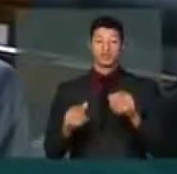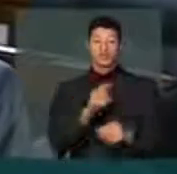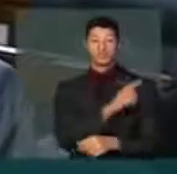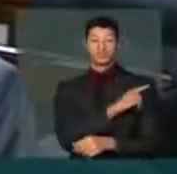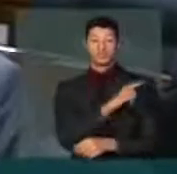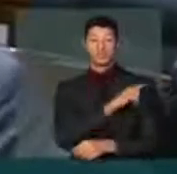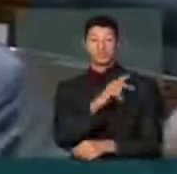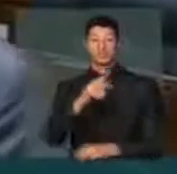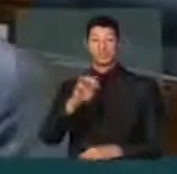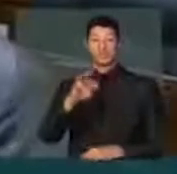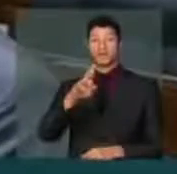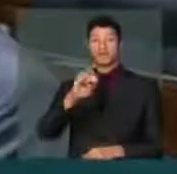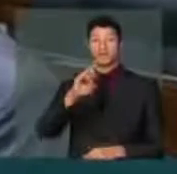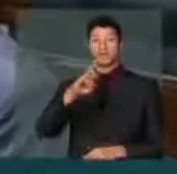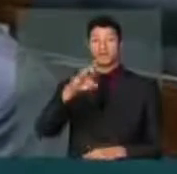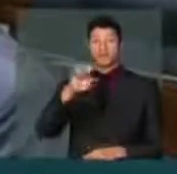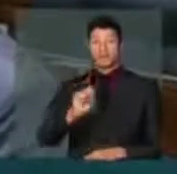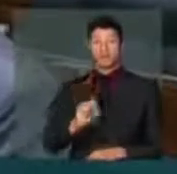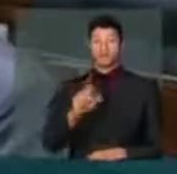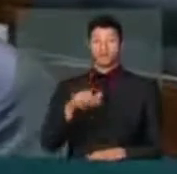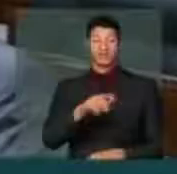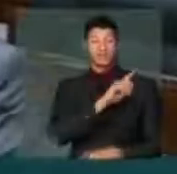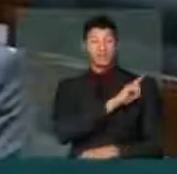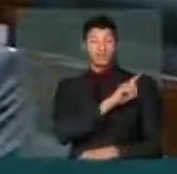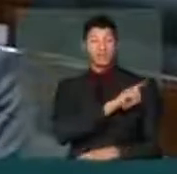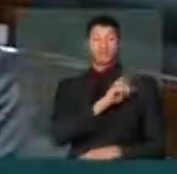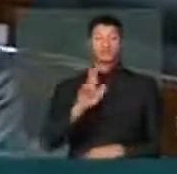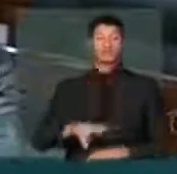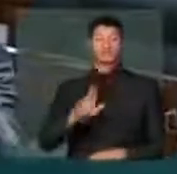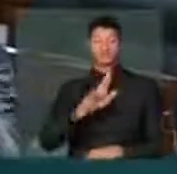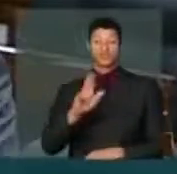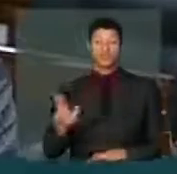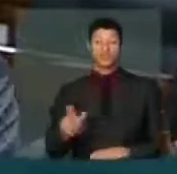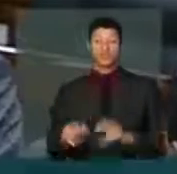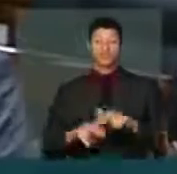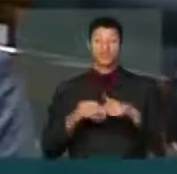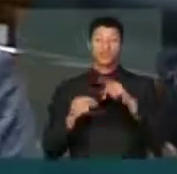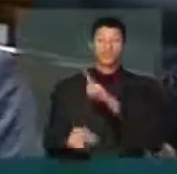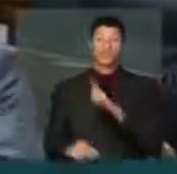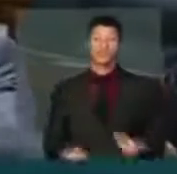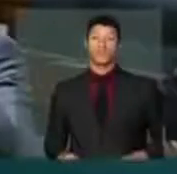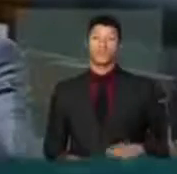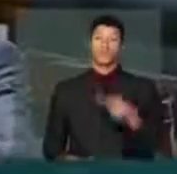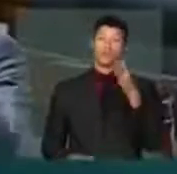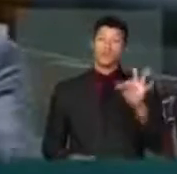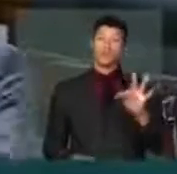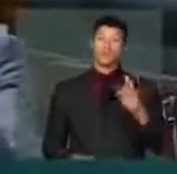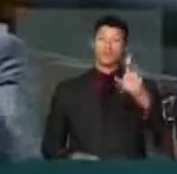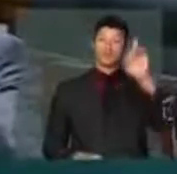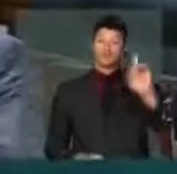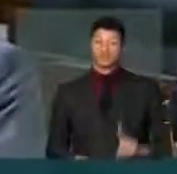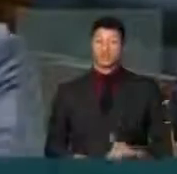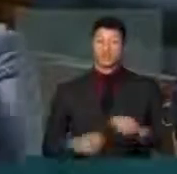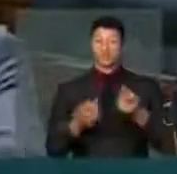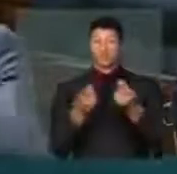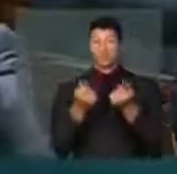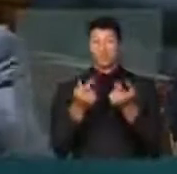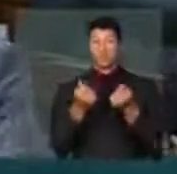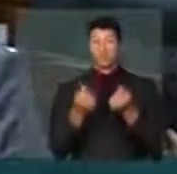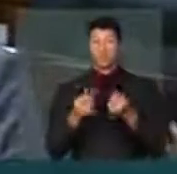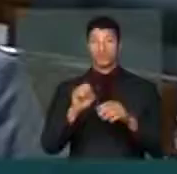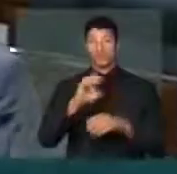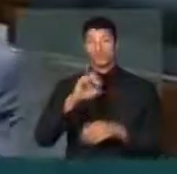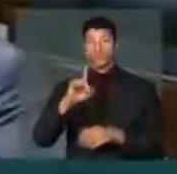da Petrobras. Esse gerente foi nomeado pelo governo do PT para ser diretor financeiro da